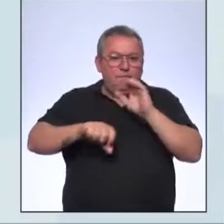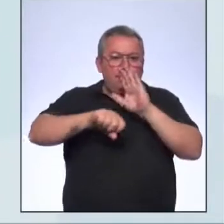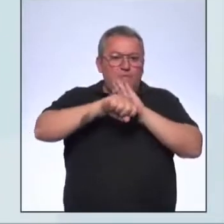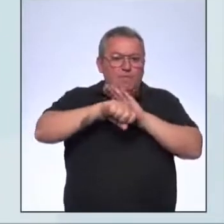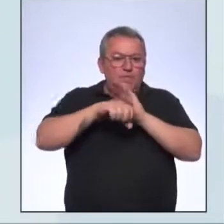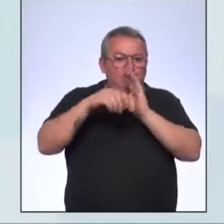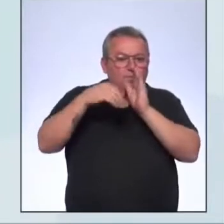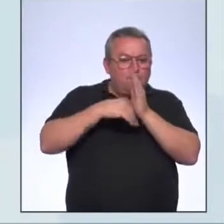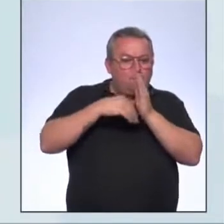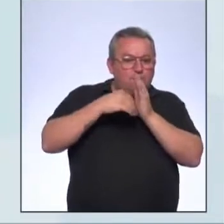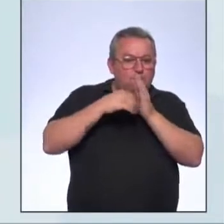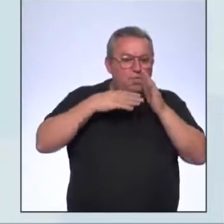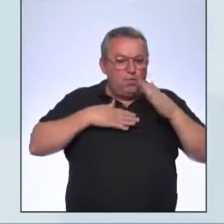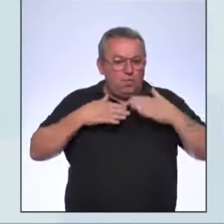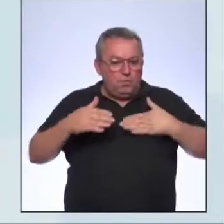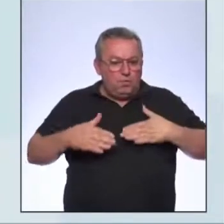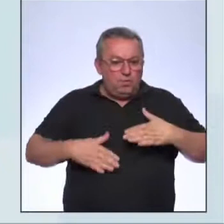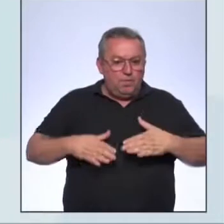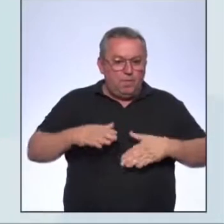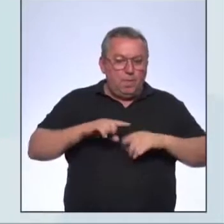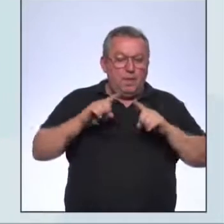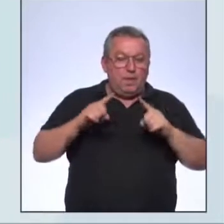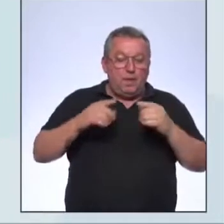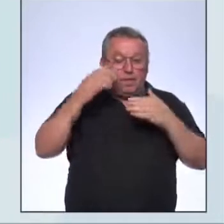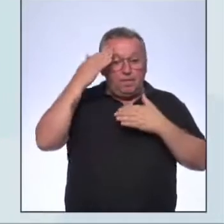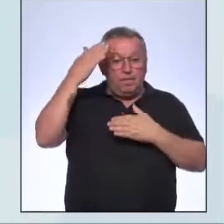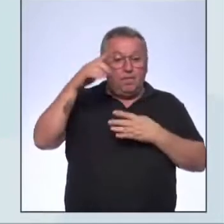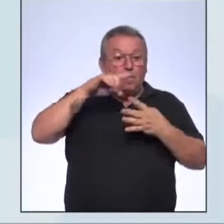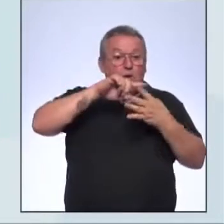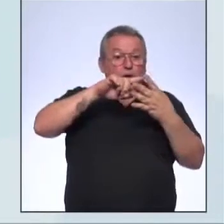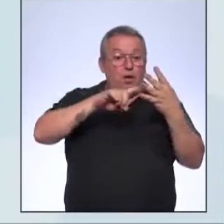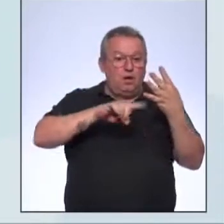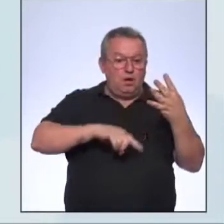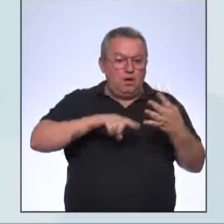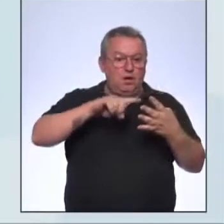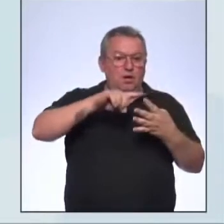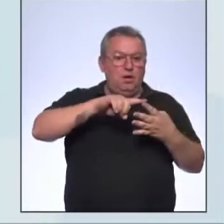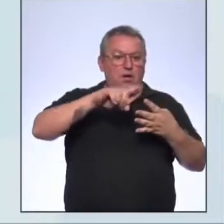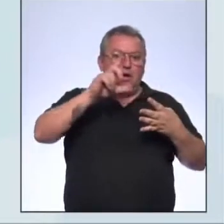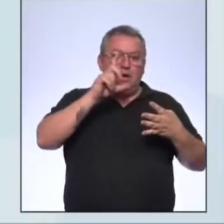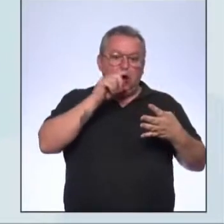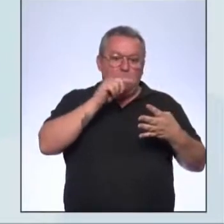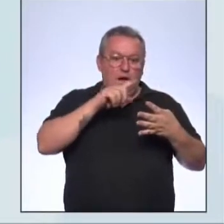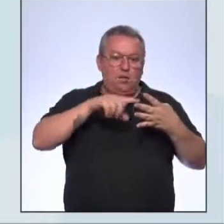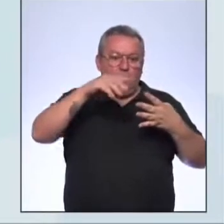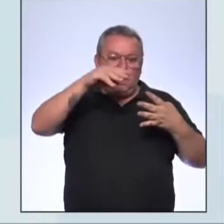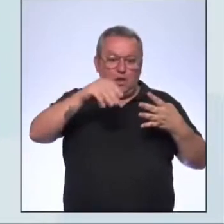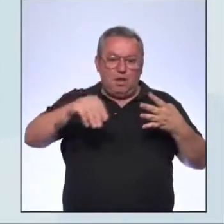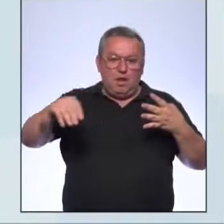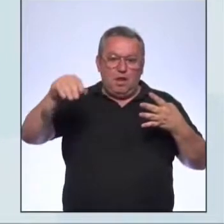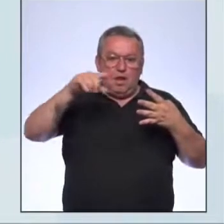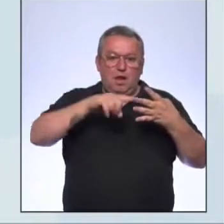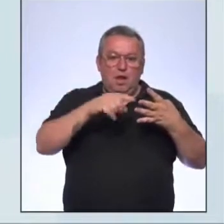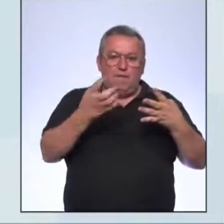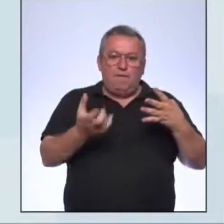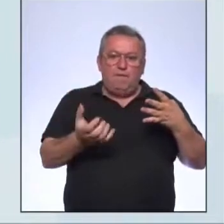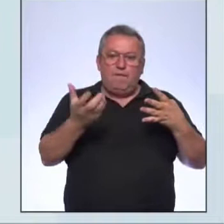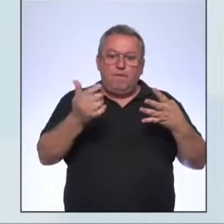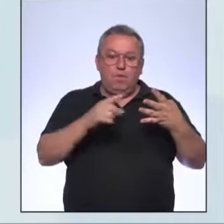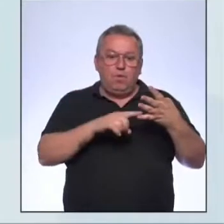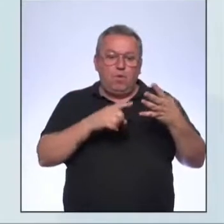realizam símbolos místicos com o corpo em agradecimento aos 4 elementos da natureza: água,